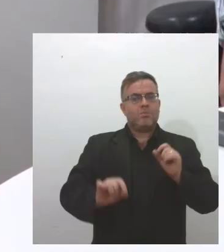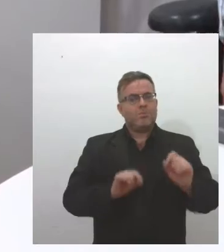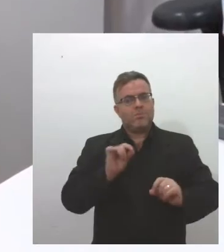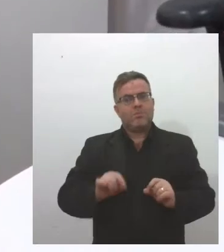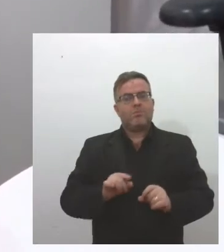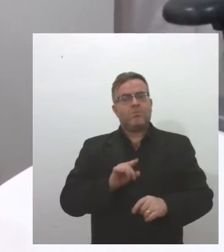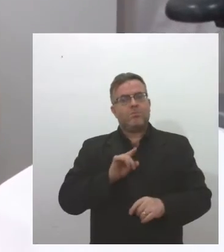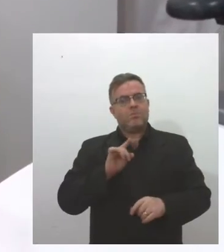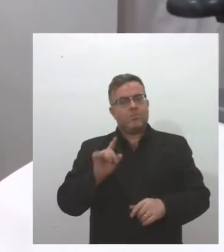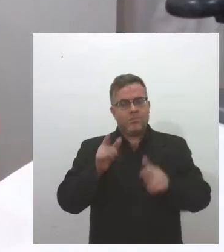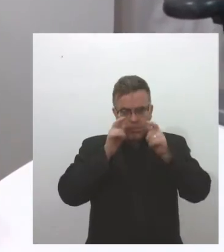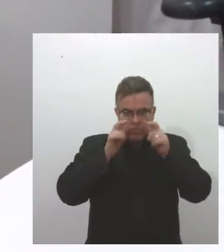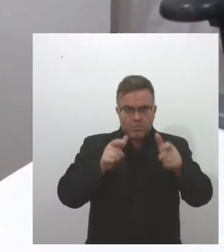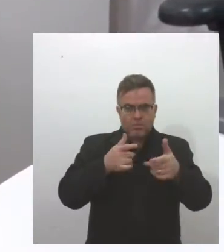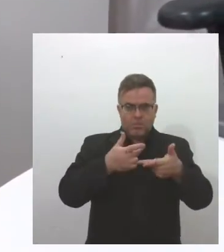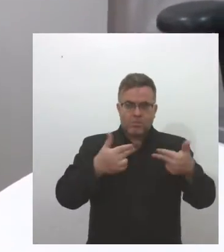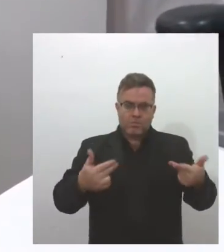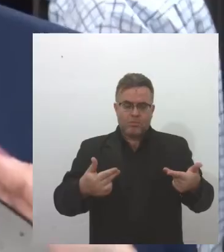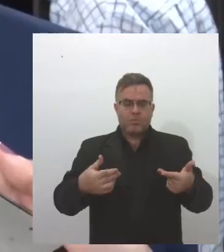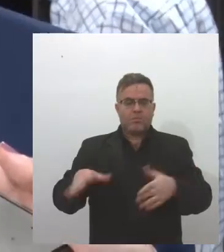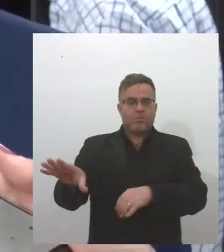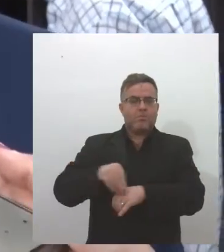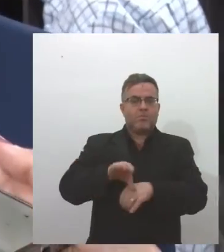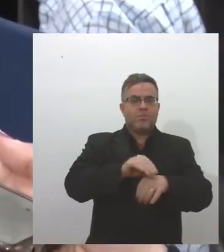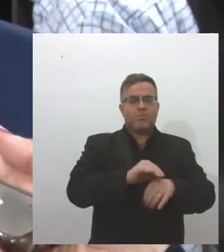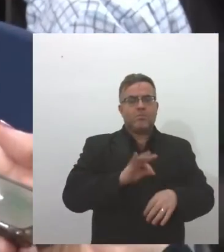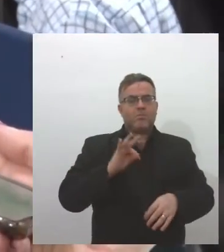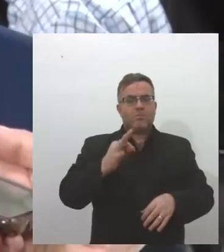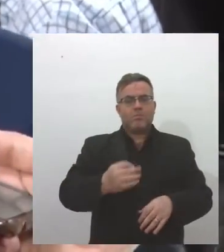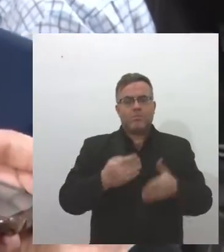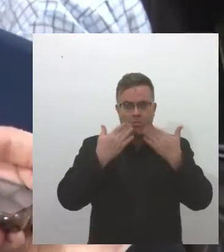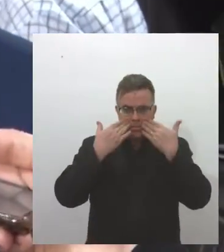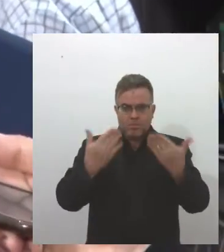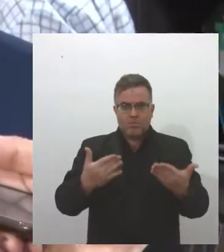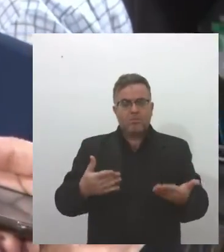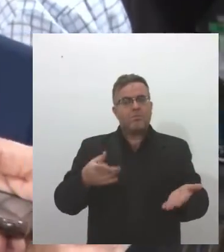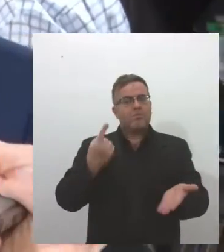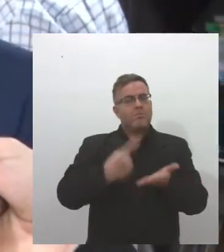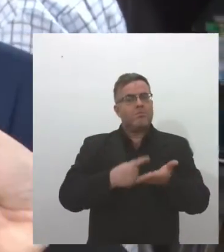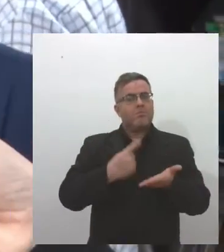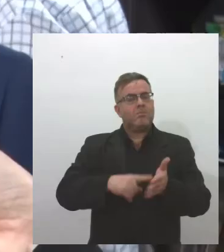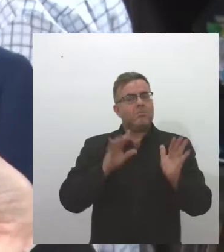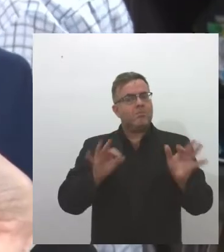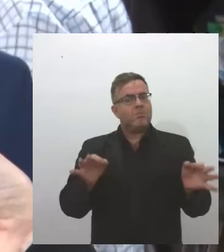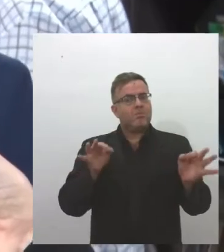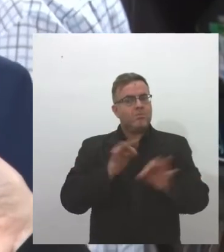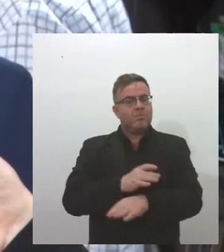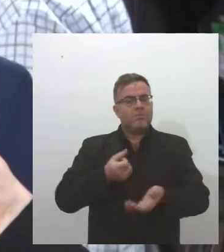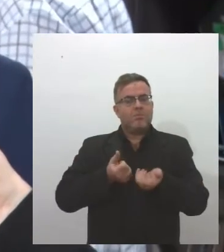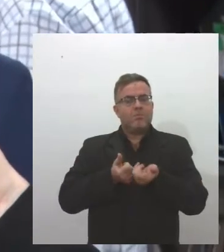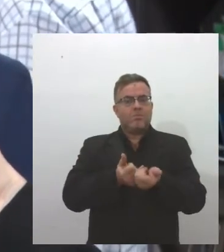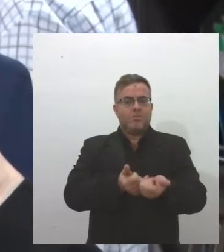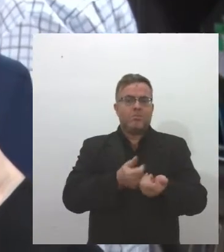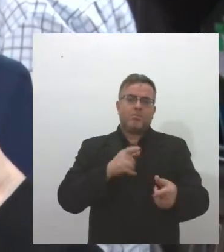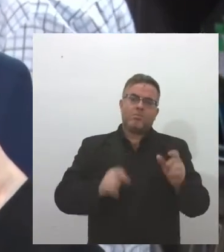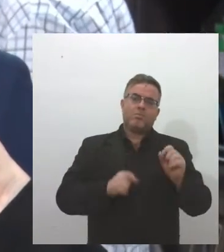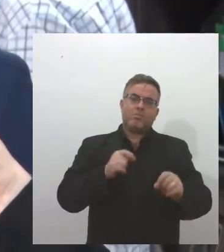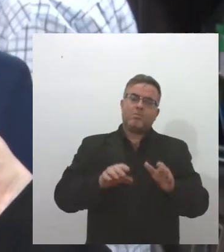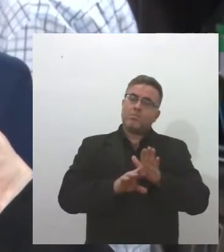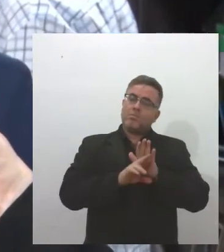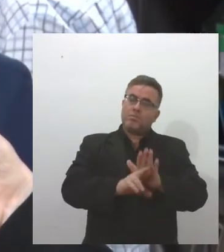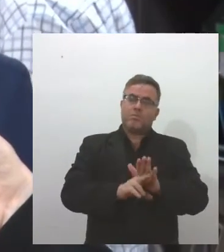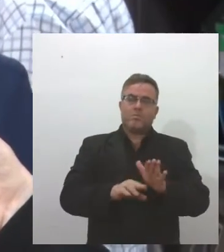interesse da LESE em ouvir a demanda apresentada. Ficou decidido o apoio desta casa, que é uma casa que representa a sociedade